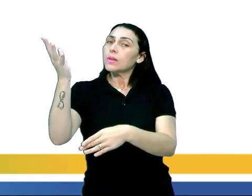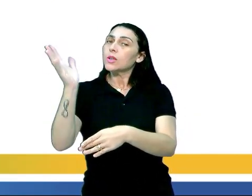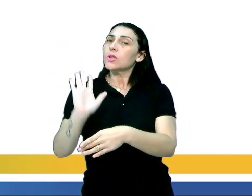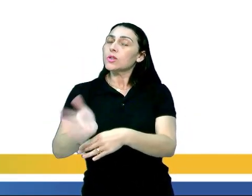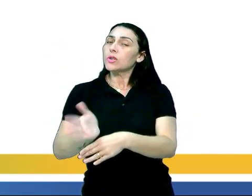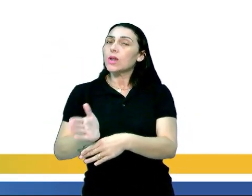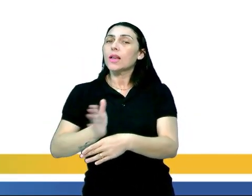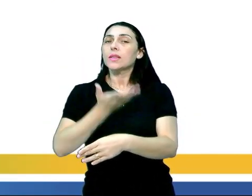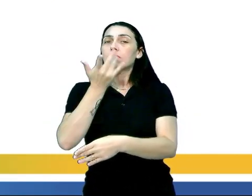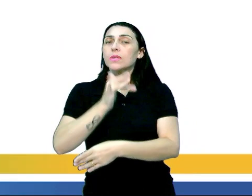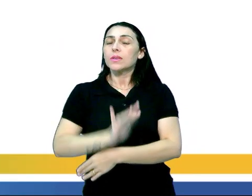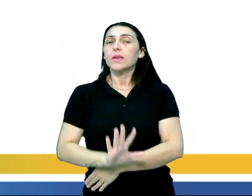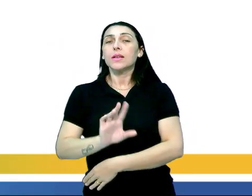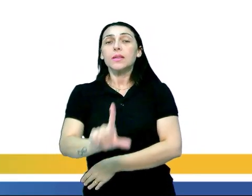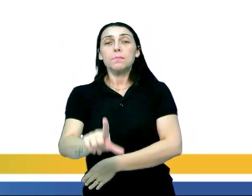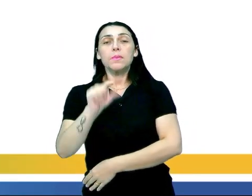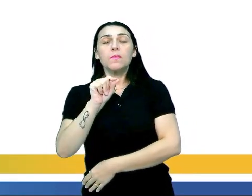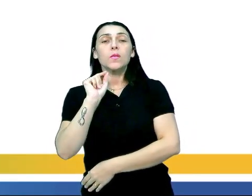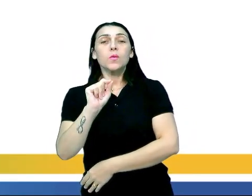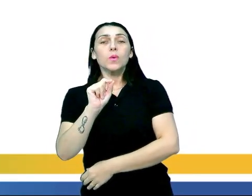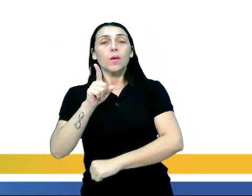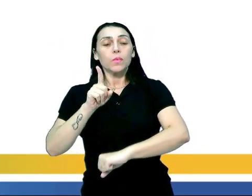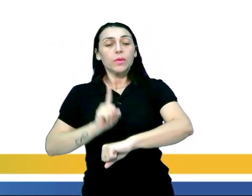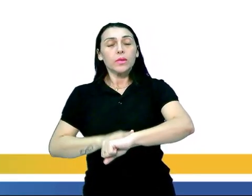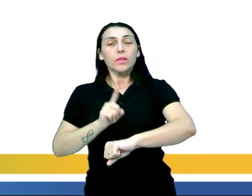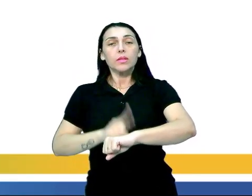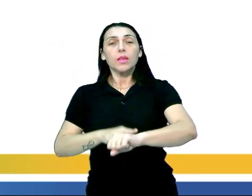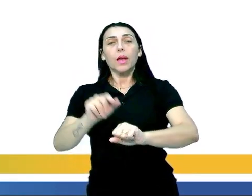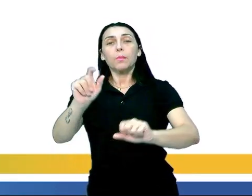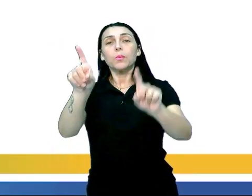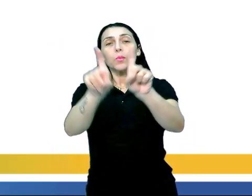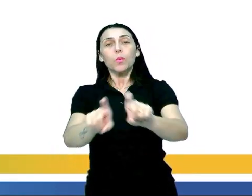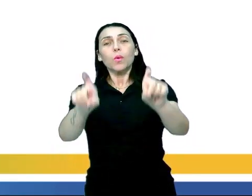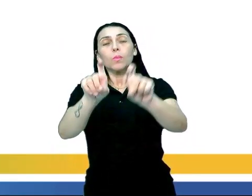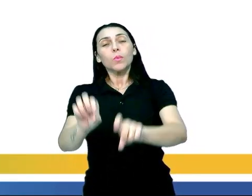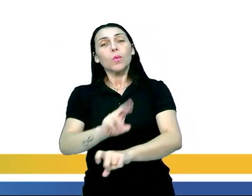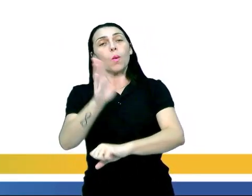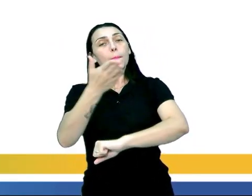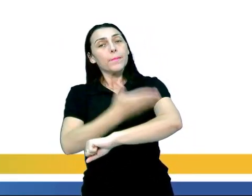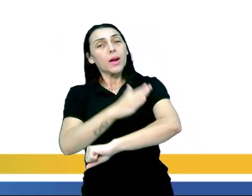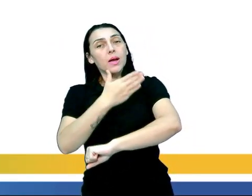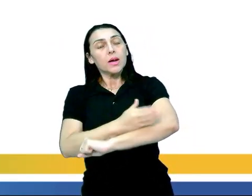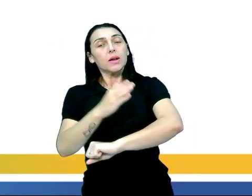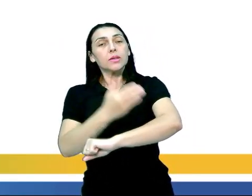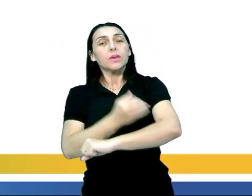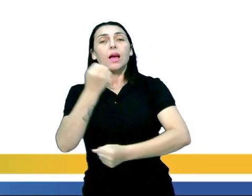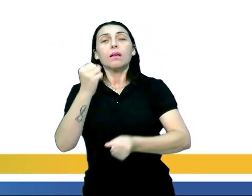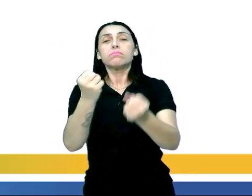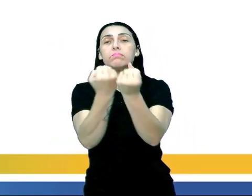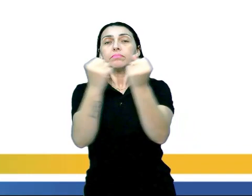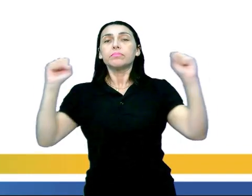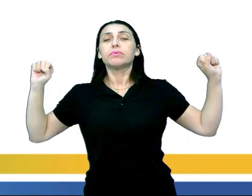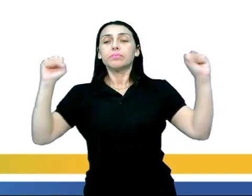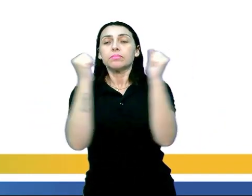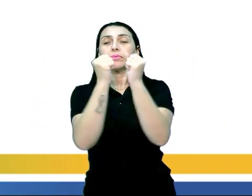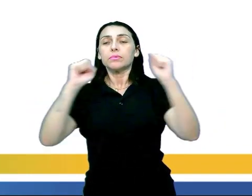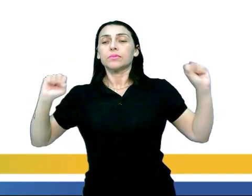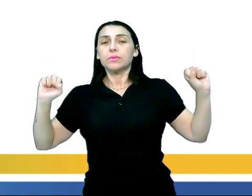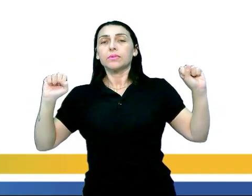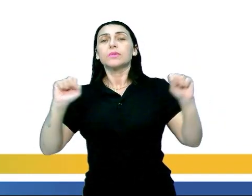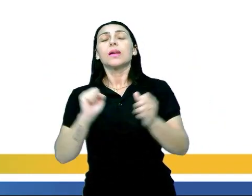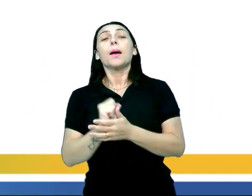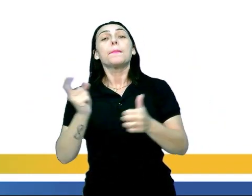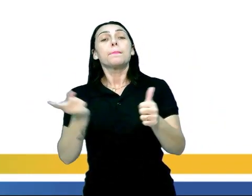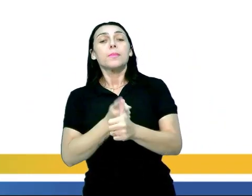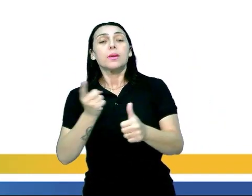muitas vezes as crianças preferem passar o tempo em frente ao computador ao invés de praticar atividade física. E aí eu já levantaria a